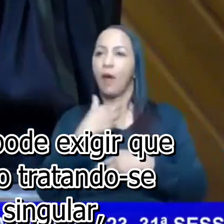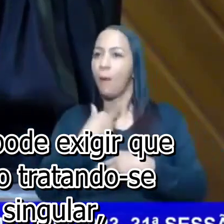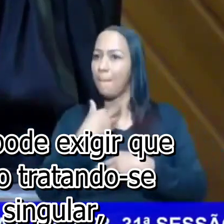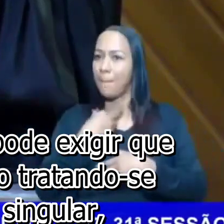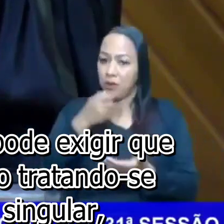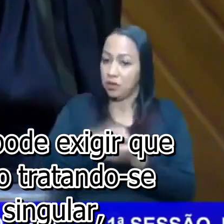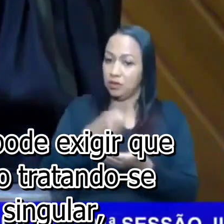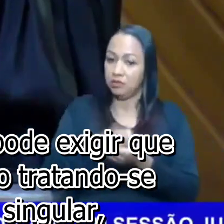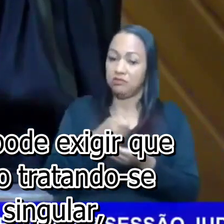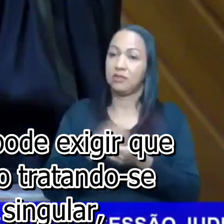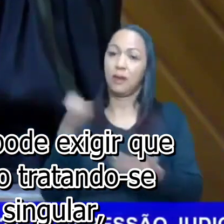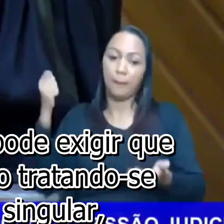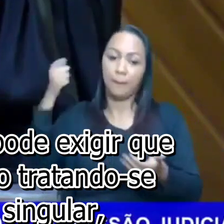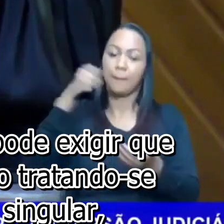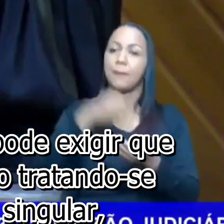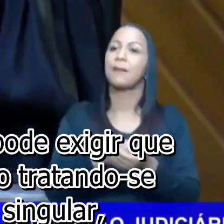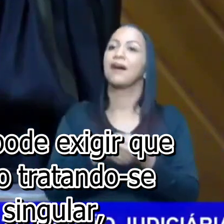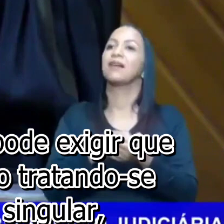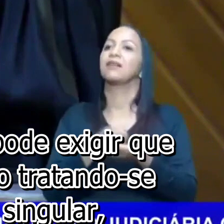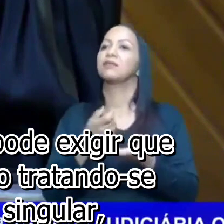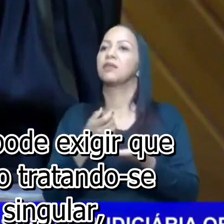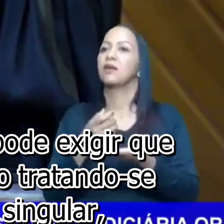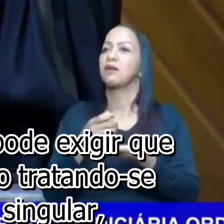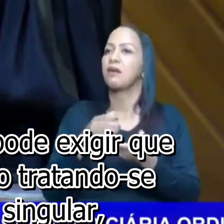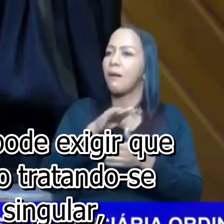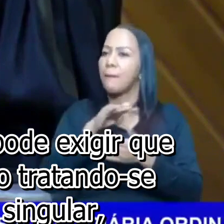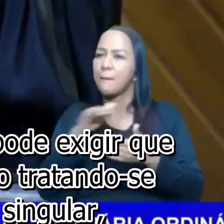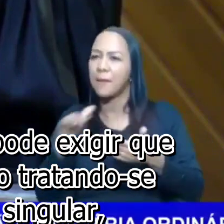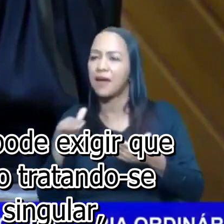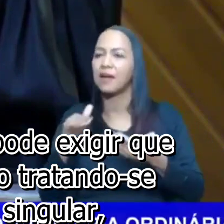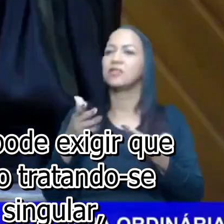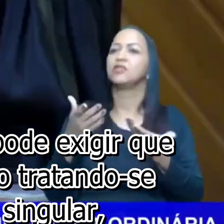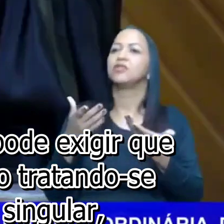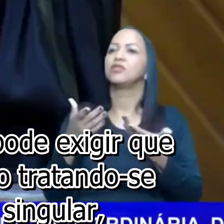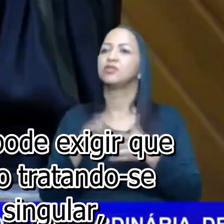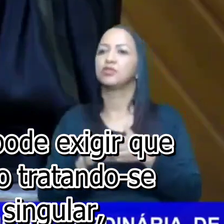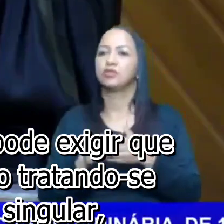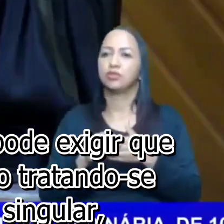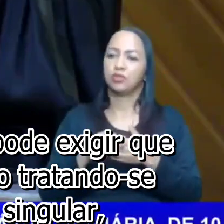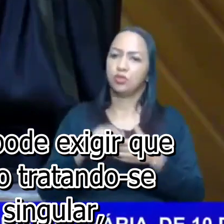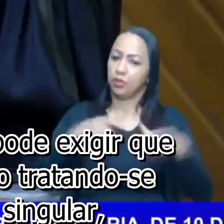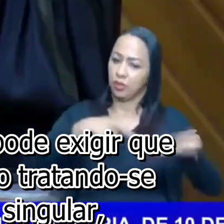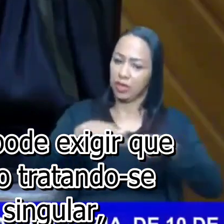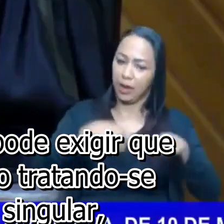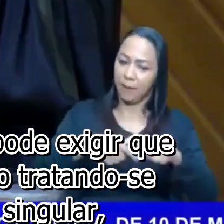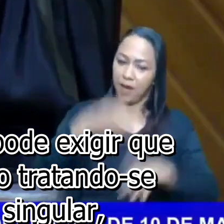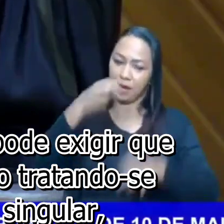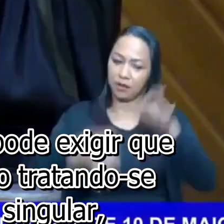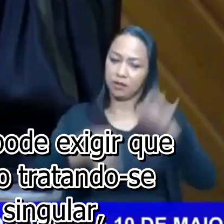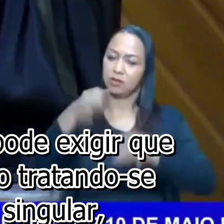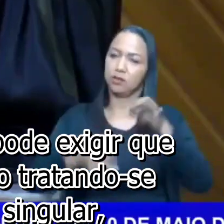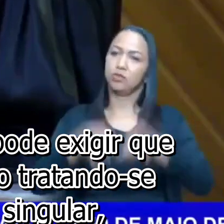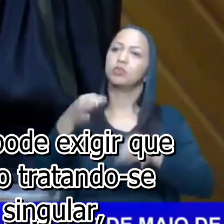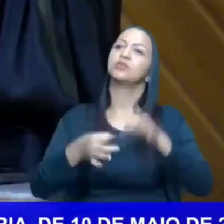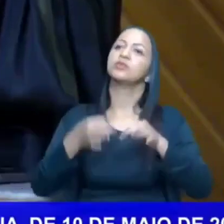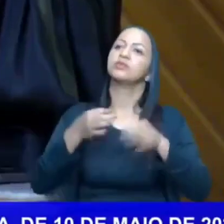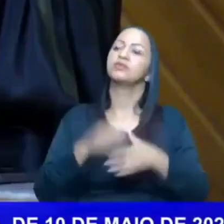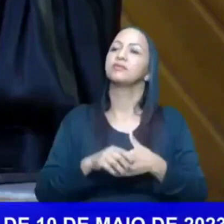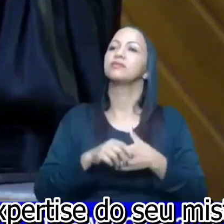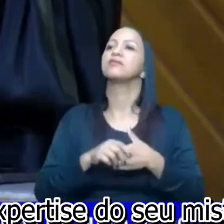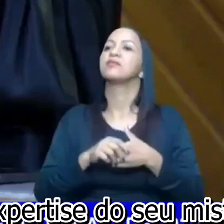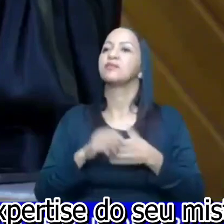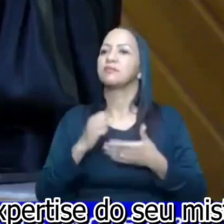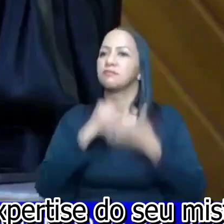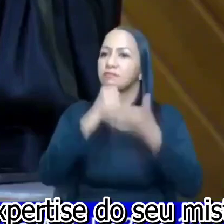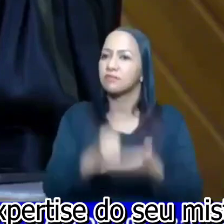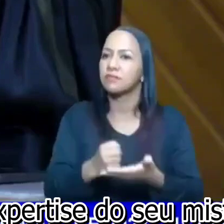os valores pagos sejam sempre em patamar médio, tratando-se de serviços jurídicos de atividade de natureza singular, sendo balizada